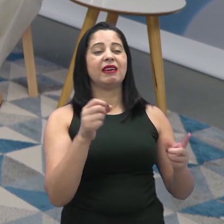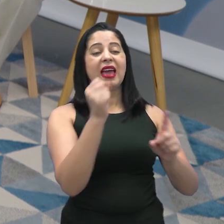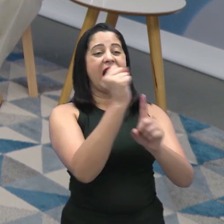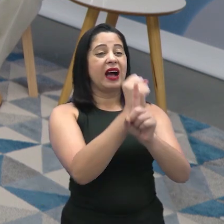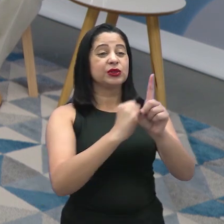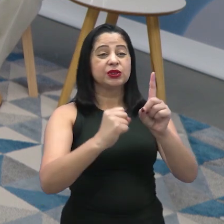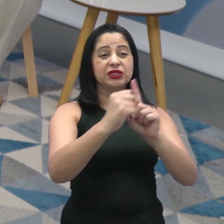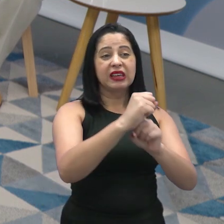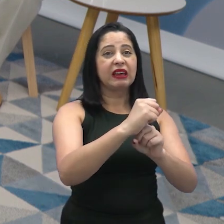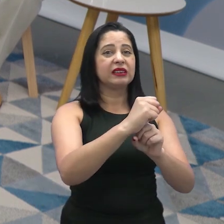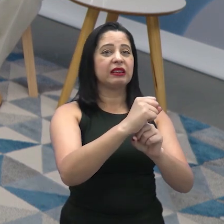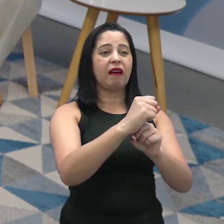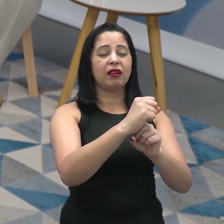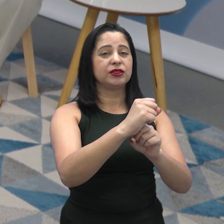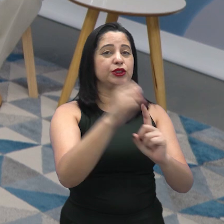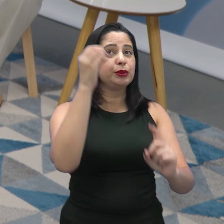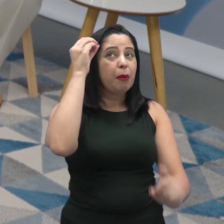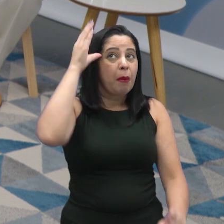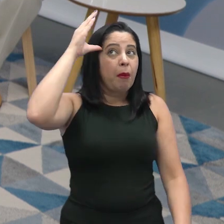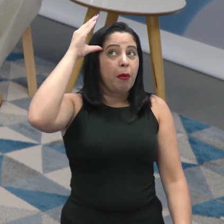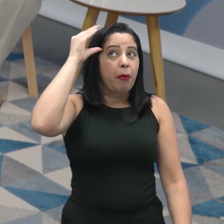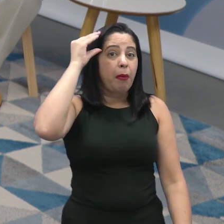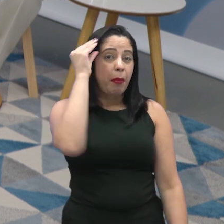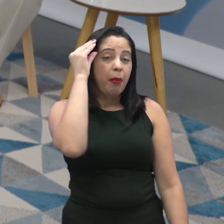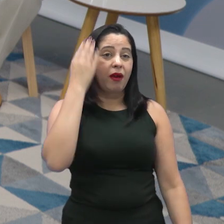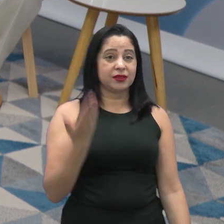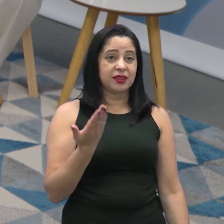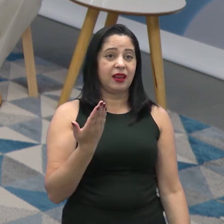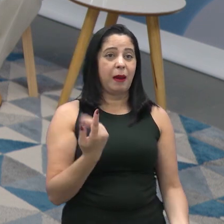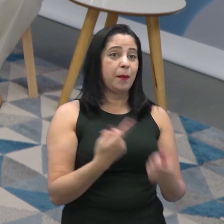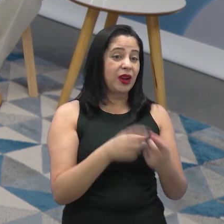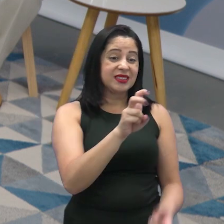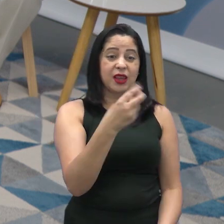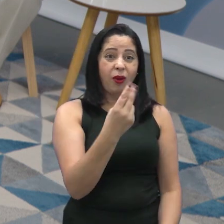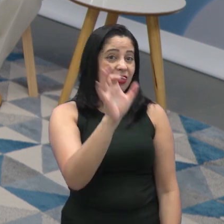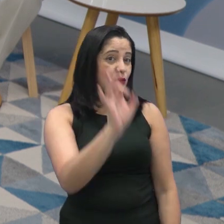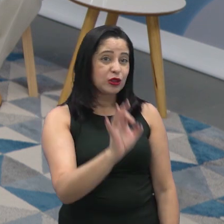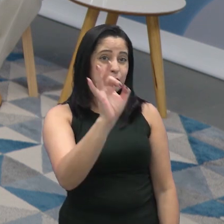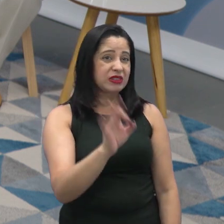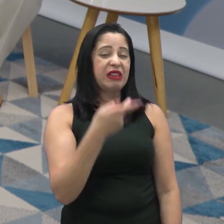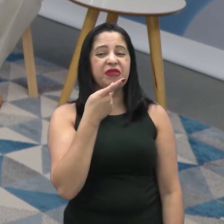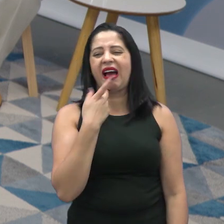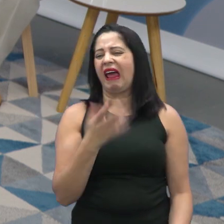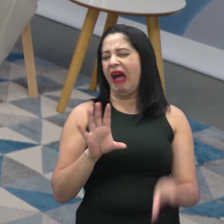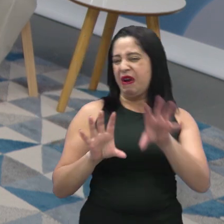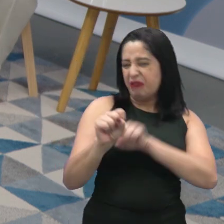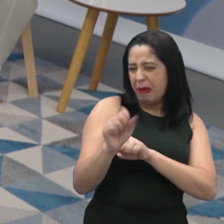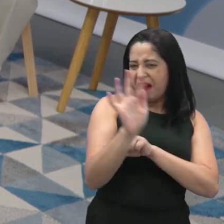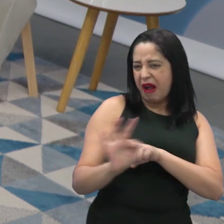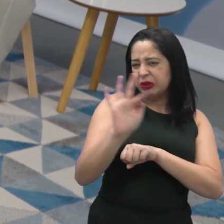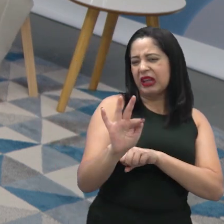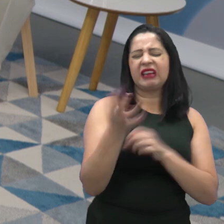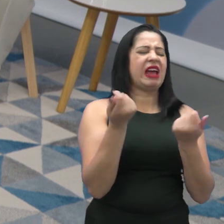números representam, né? Além desses 52% apenas que dizem que um curso superior é importante.